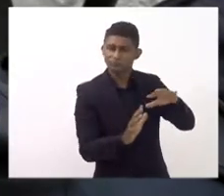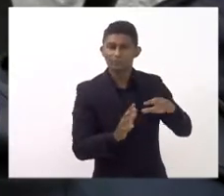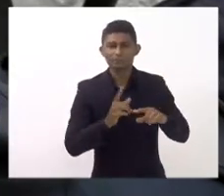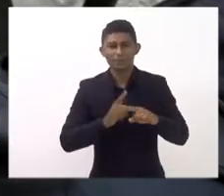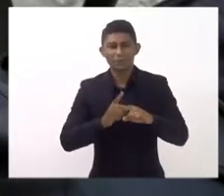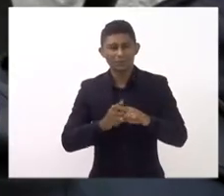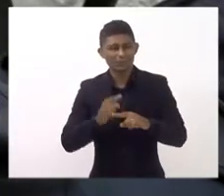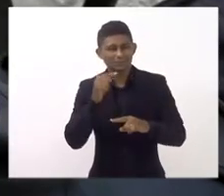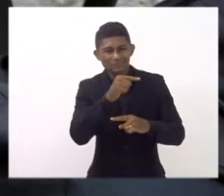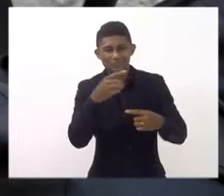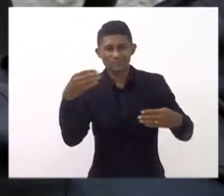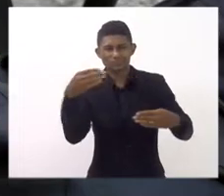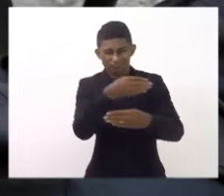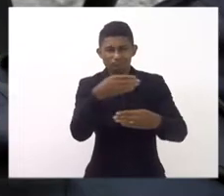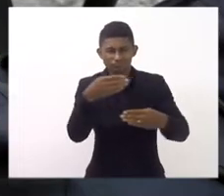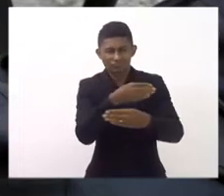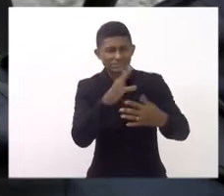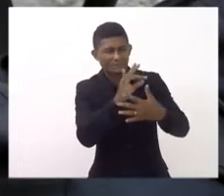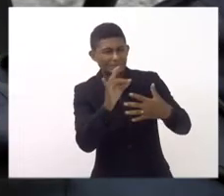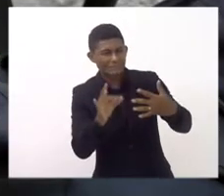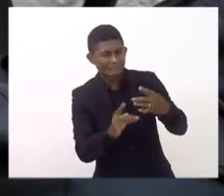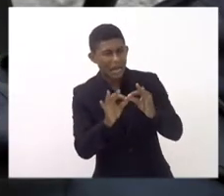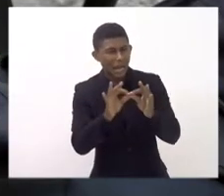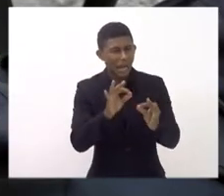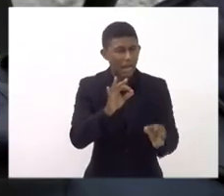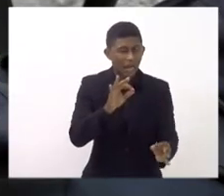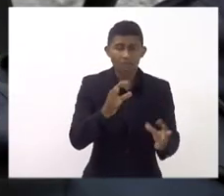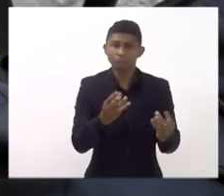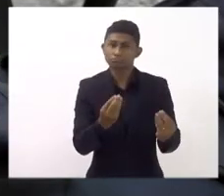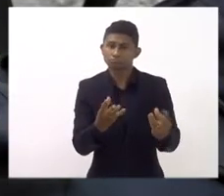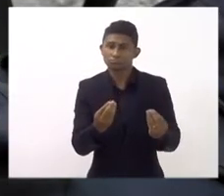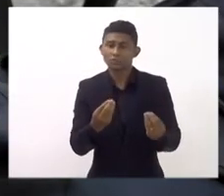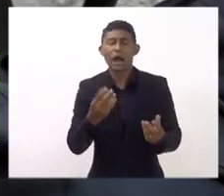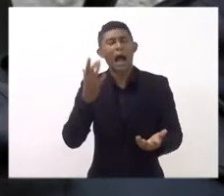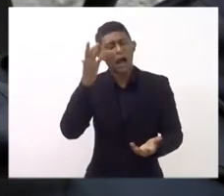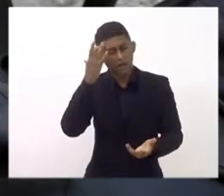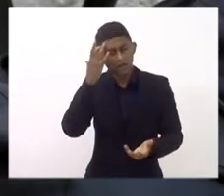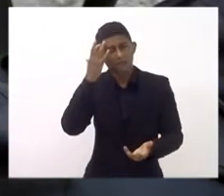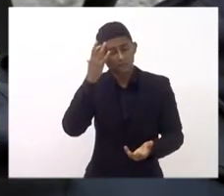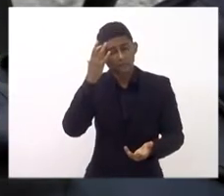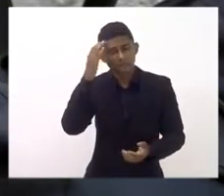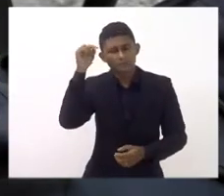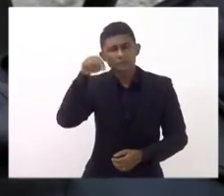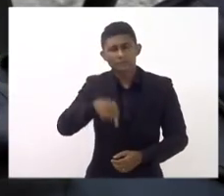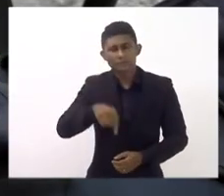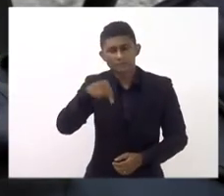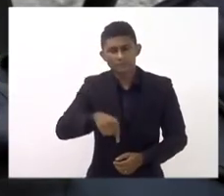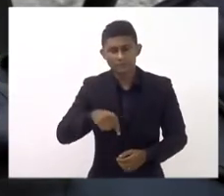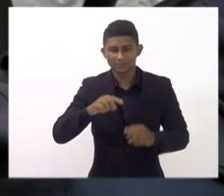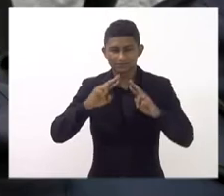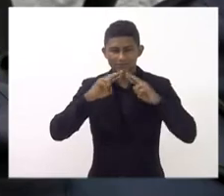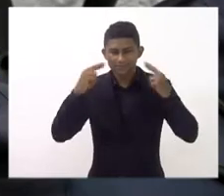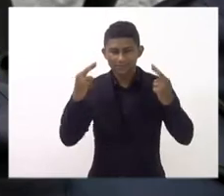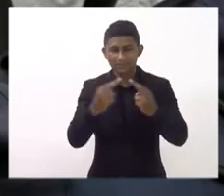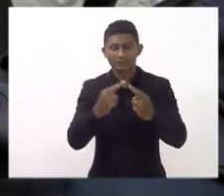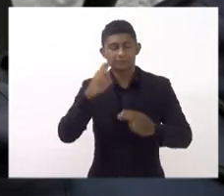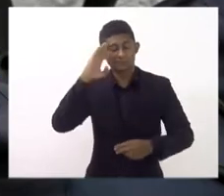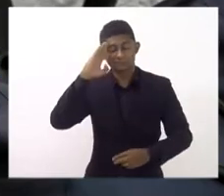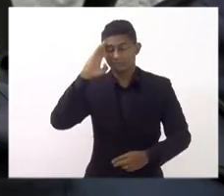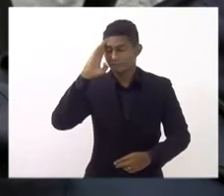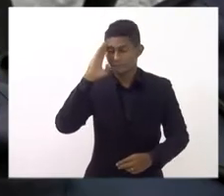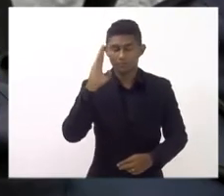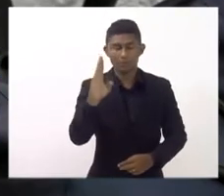muito técnica. E o que eu acho que é fundamental marcarmos aqui, pelo menos inicialmente nessa